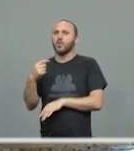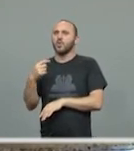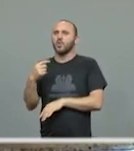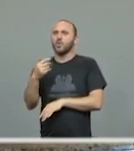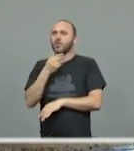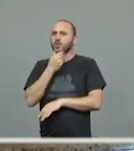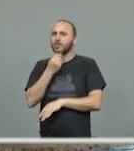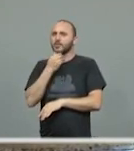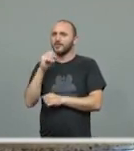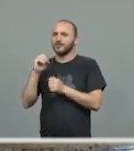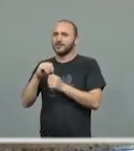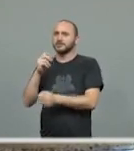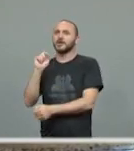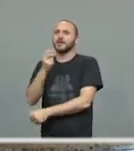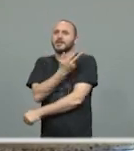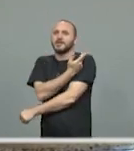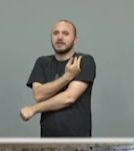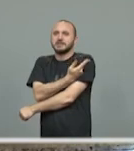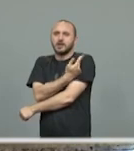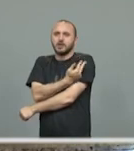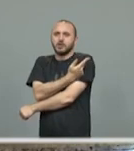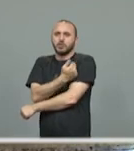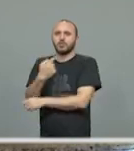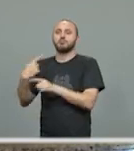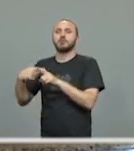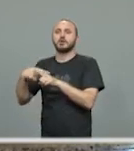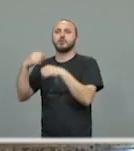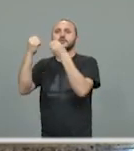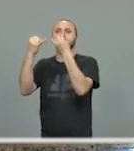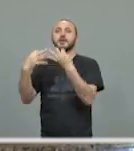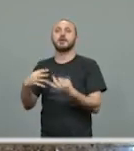tatuagem aqui, porque eu expliquei,